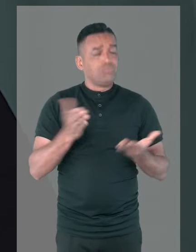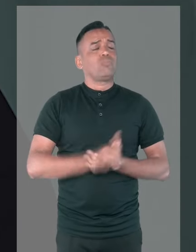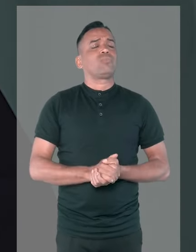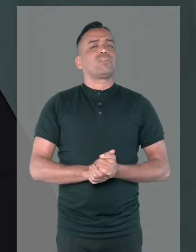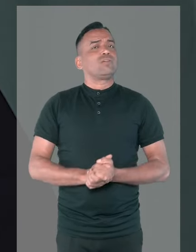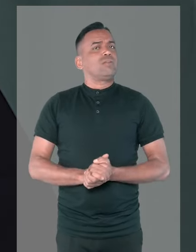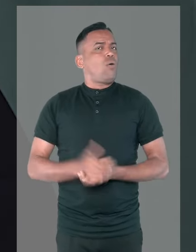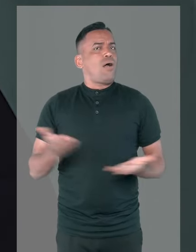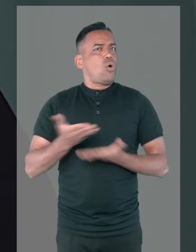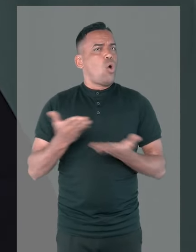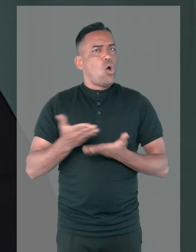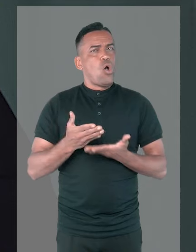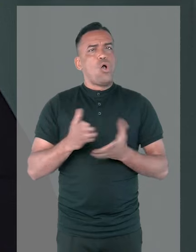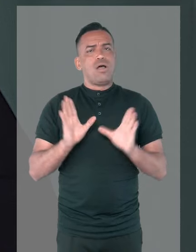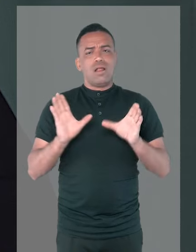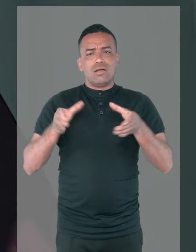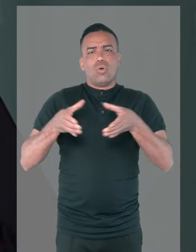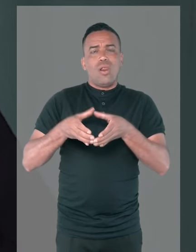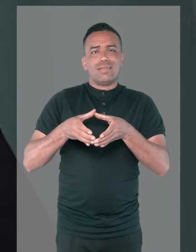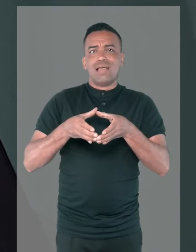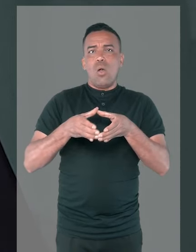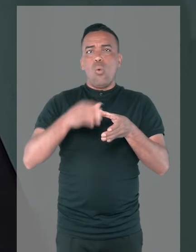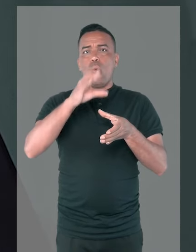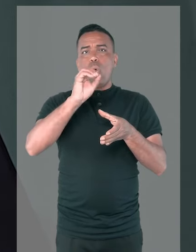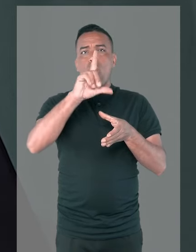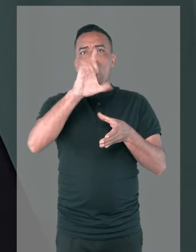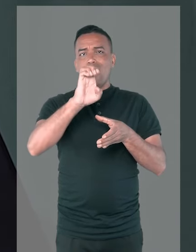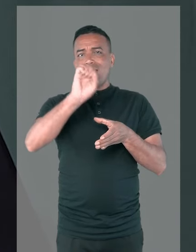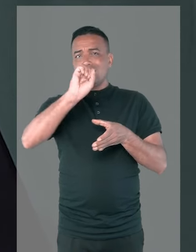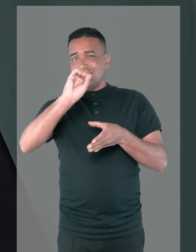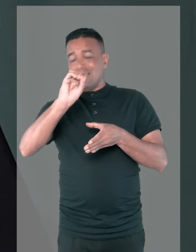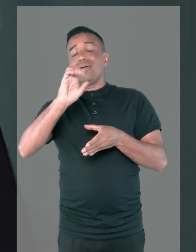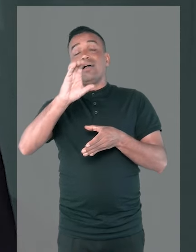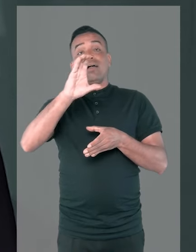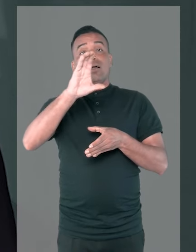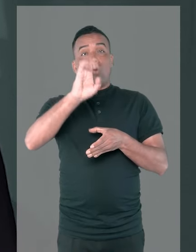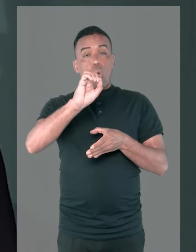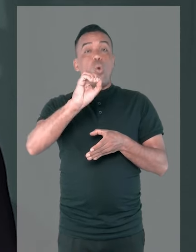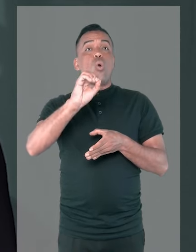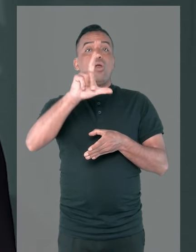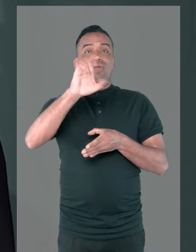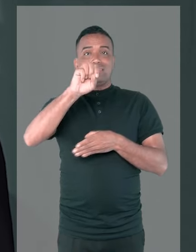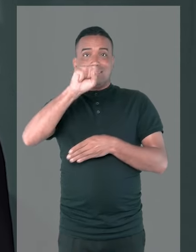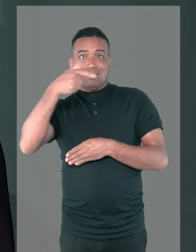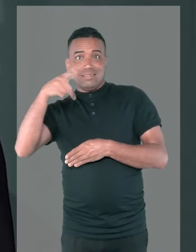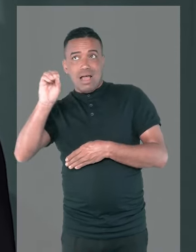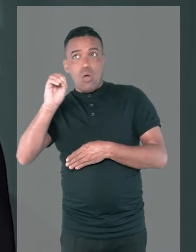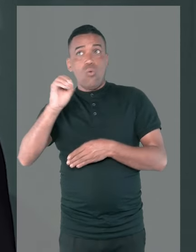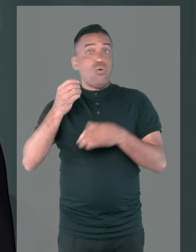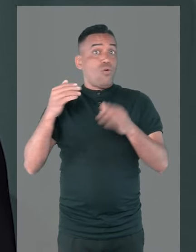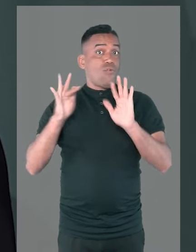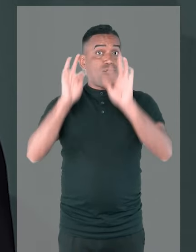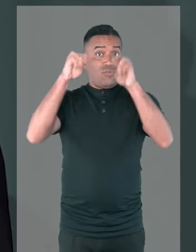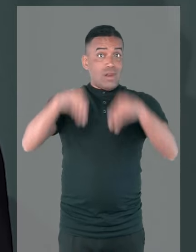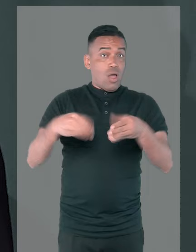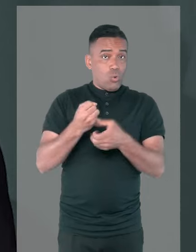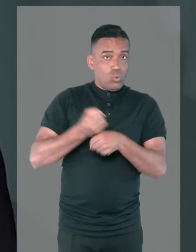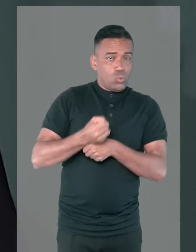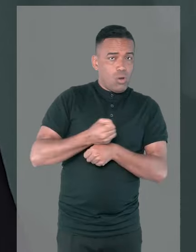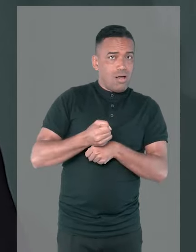Agora dirijo uma coleção cujos primeiros títulos vão ser lançados no final do ano, uma coleção